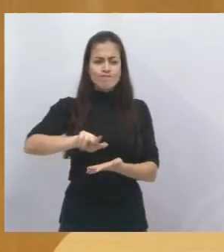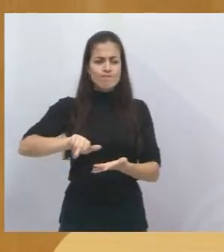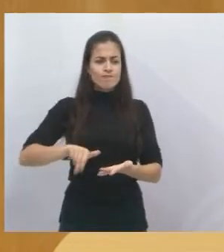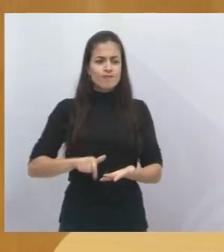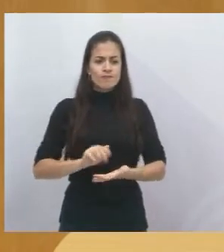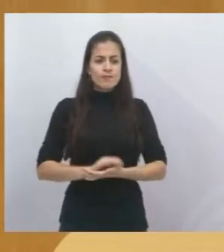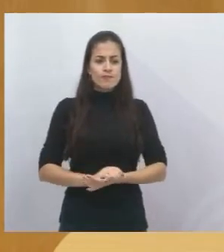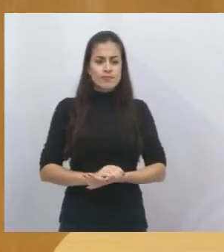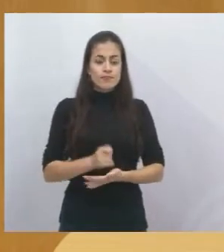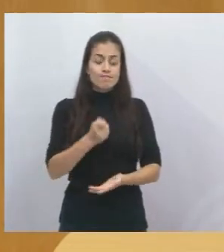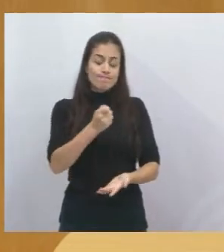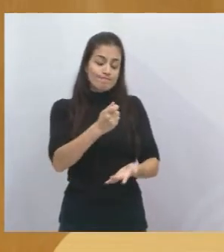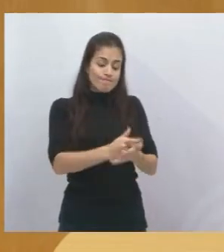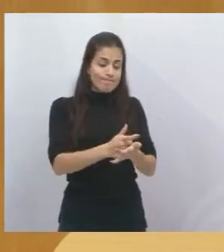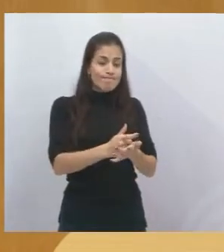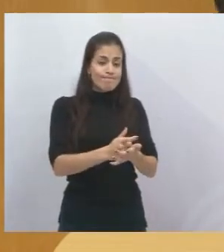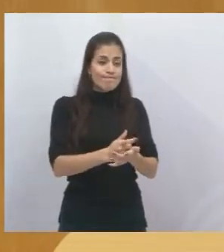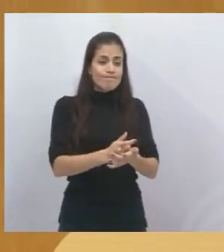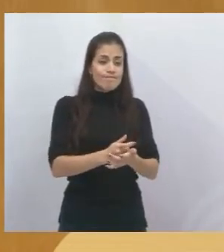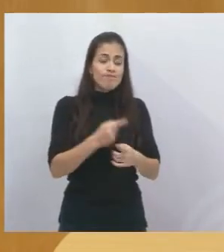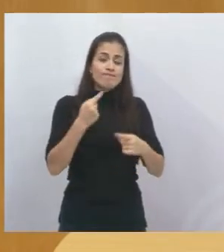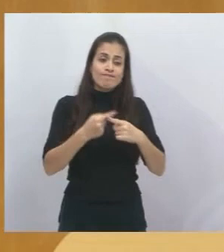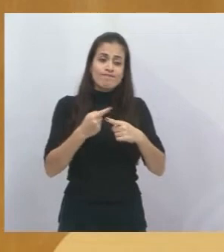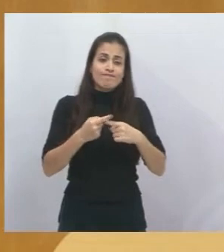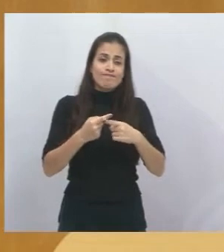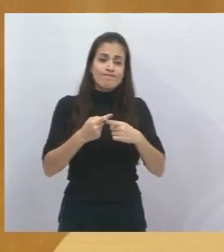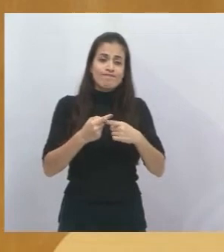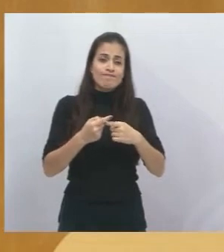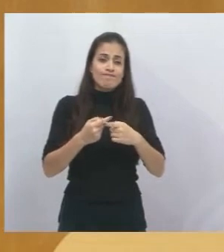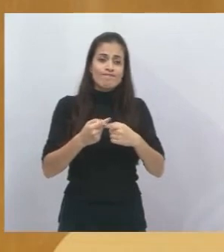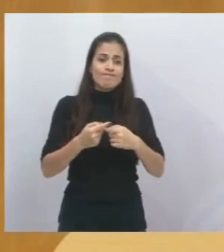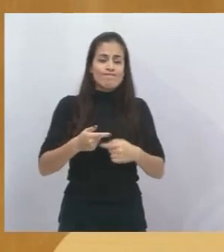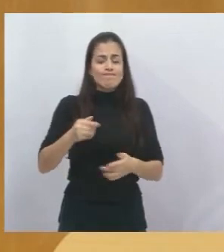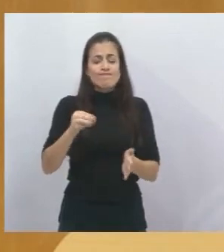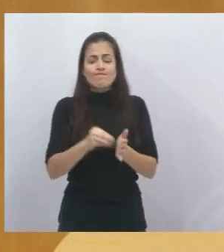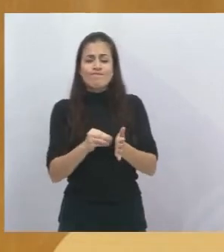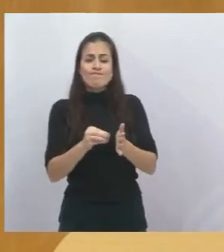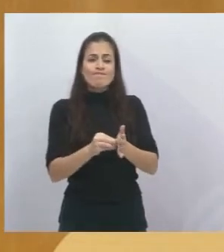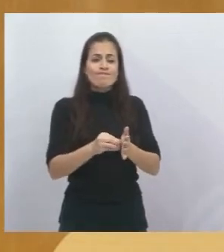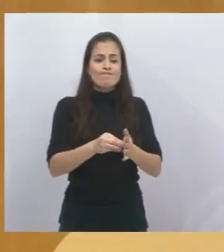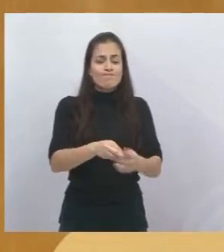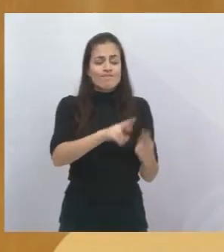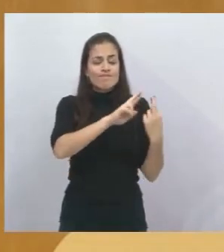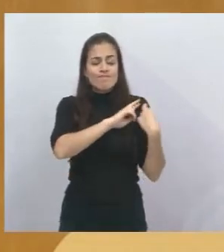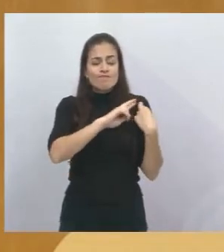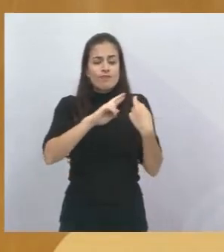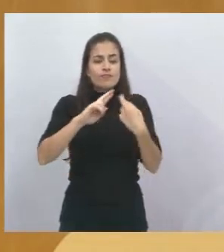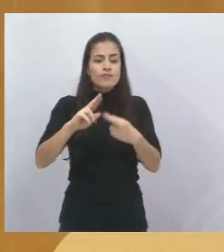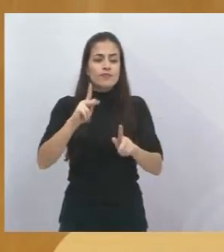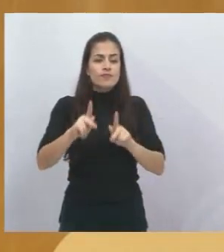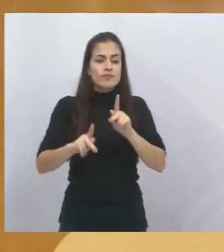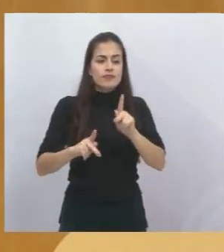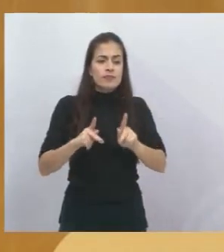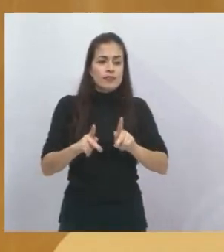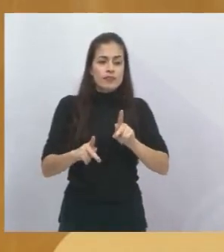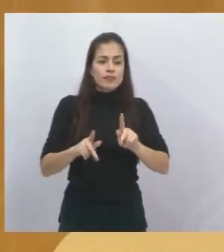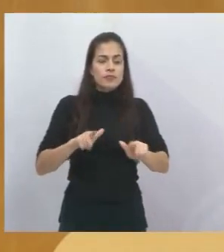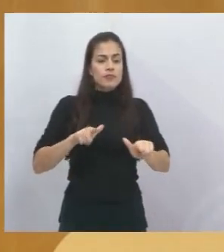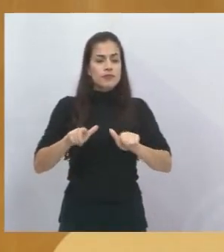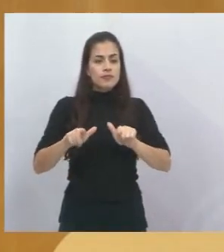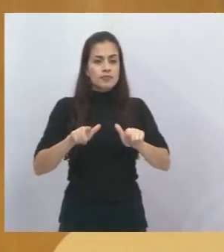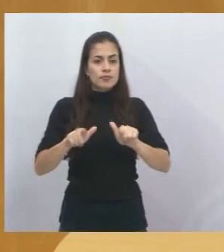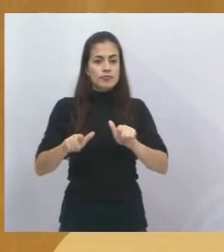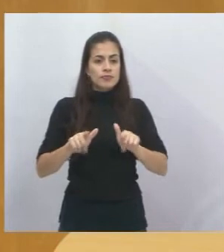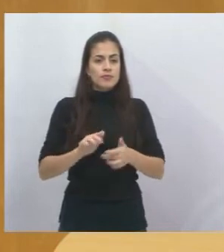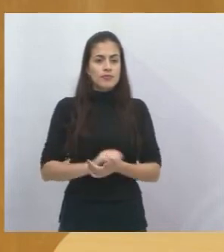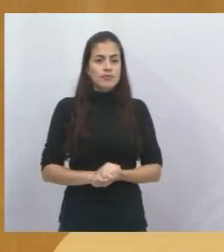muita incoerência que teve no passado, muita falta de responsabilidade com a população, com os trabalhadores, e hoje, não só aqui,